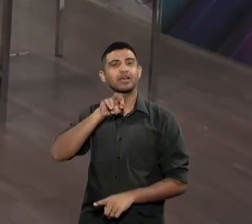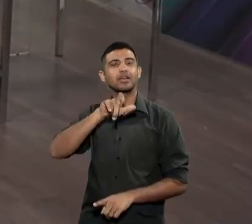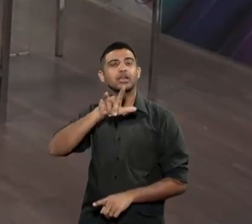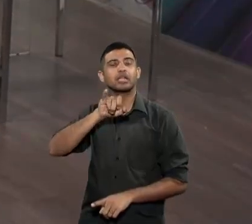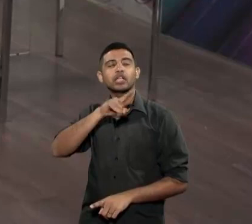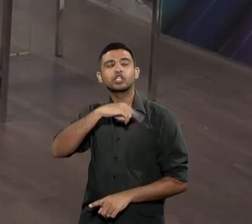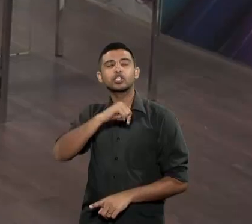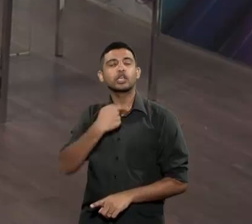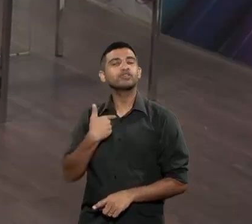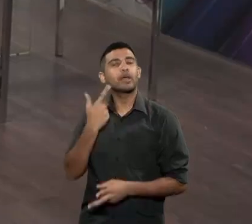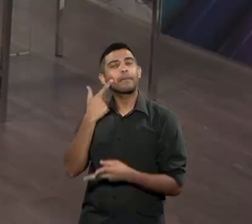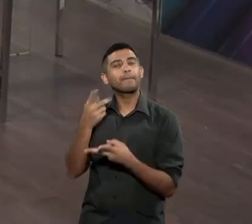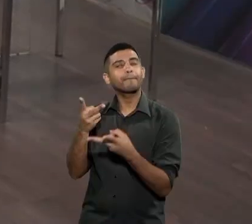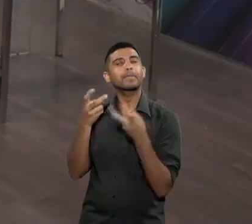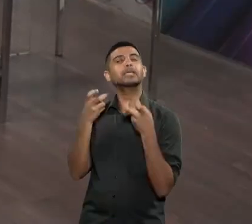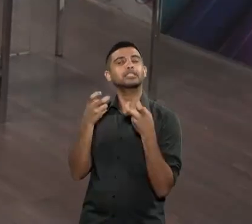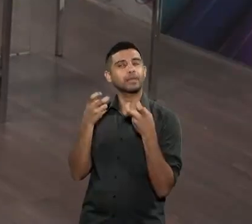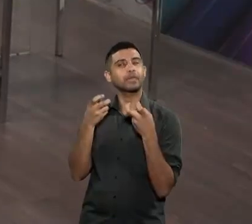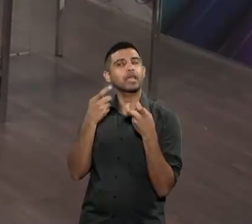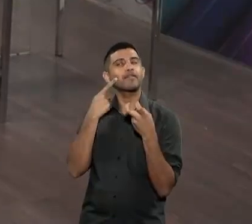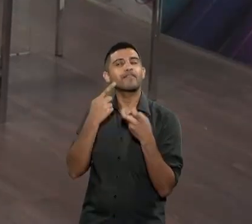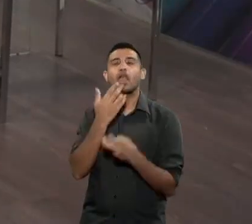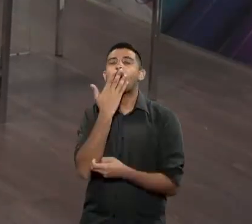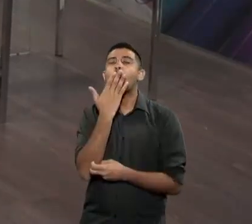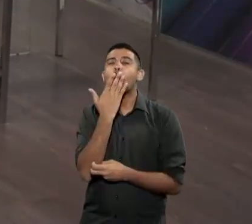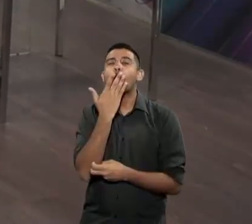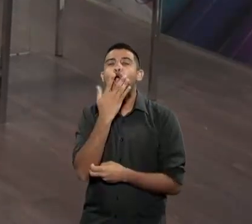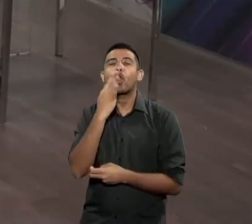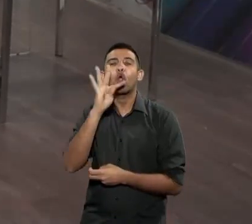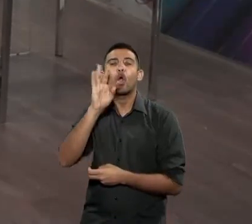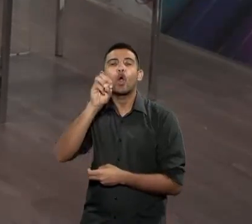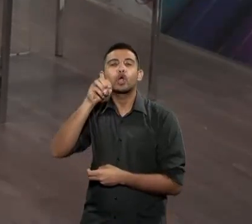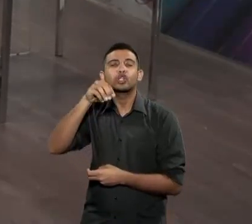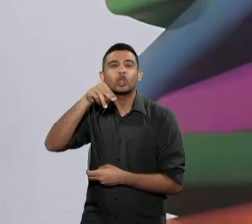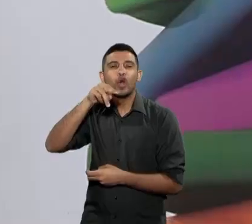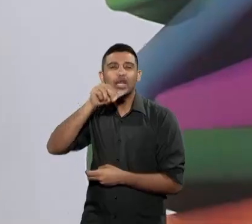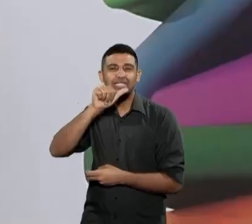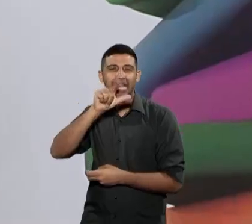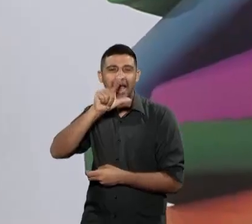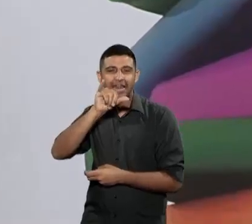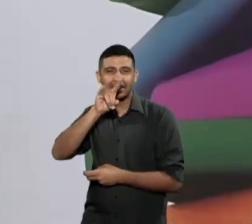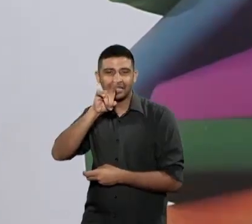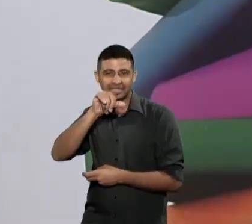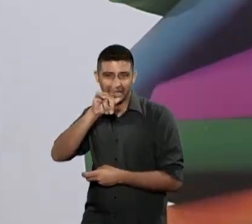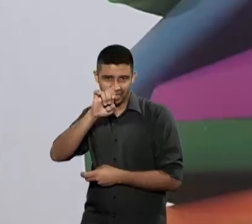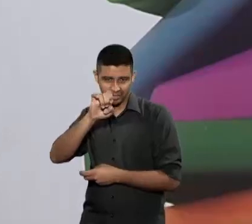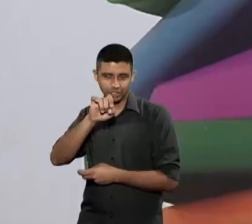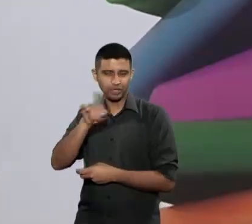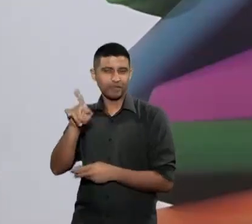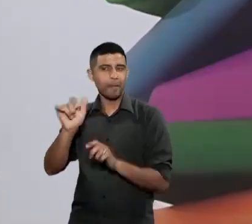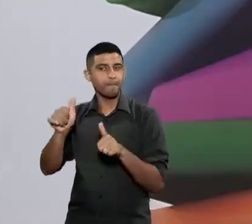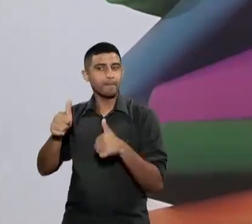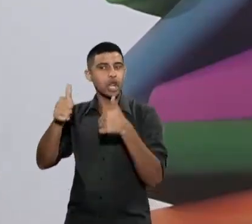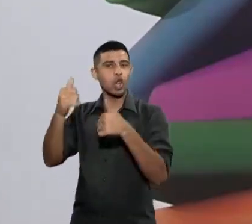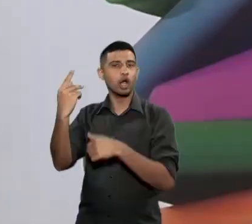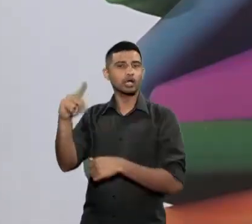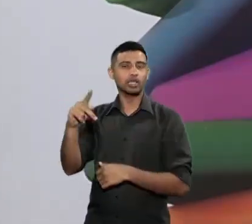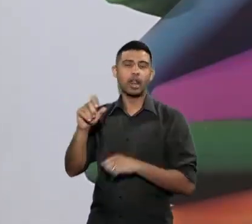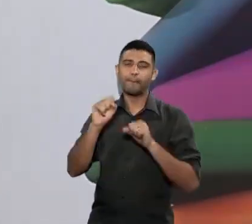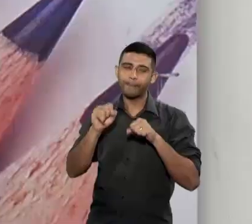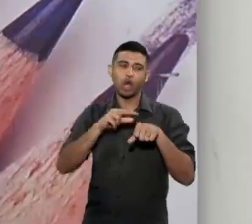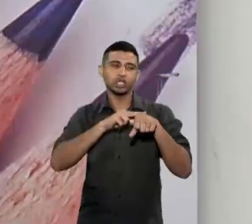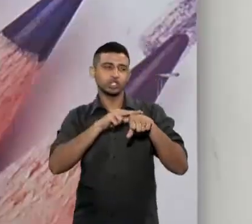ver qual é a tonalidade que trouxe mais conforto visual para então ela. Então também depende de pessoa para pessoa.